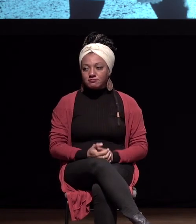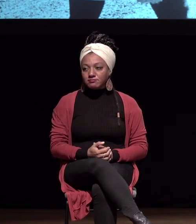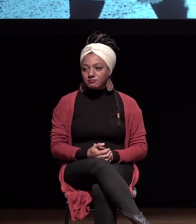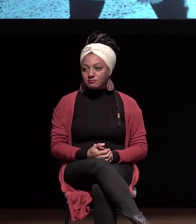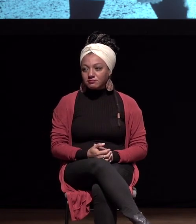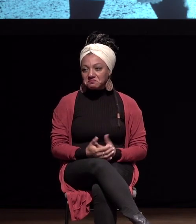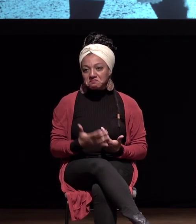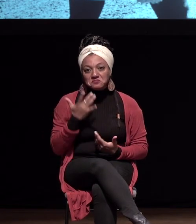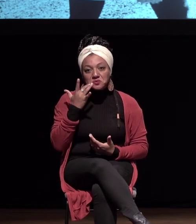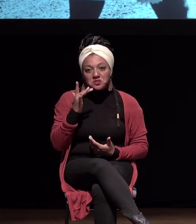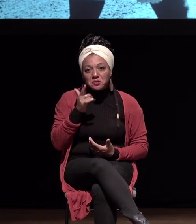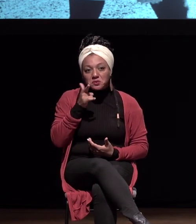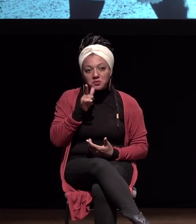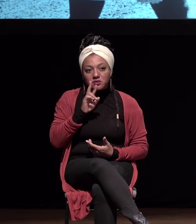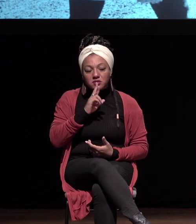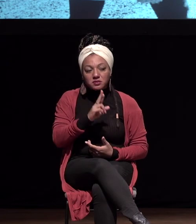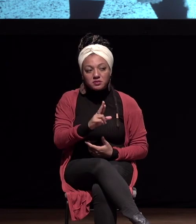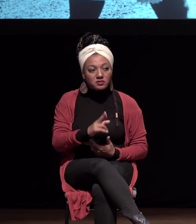Vocês têm muita